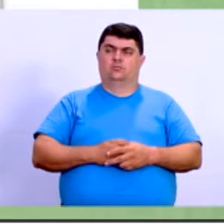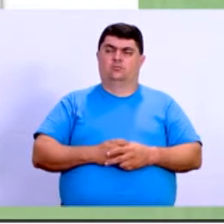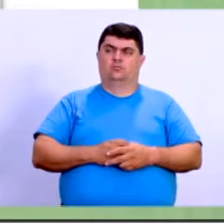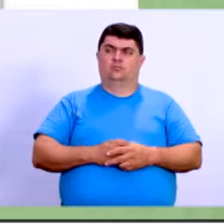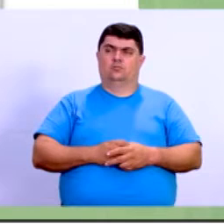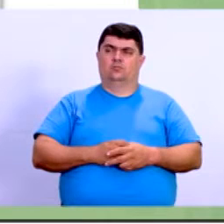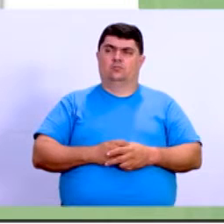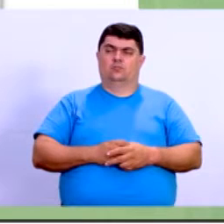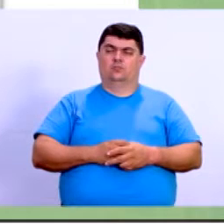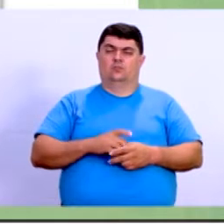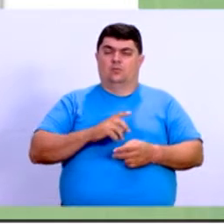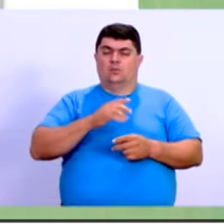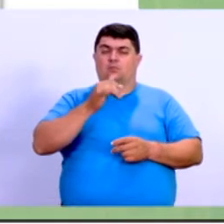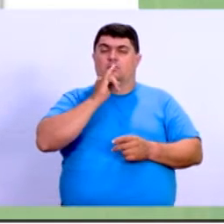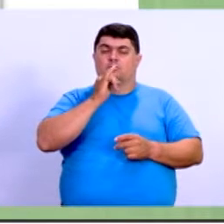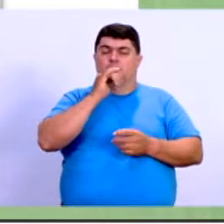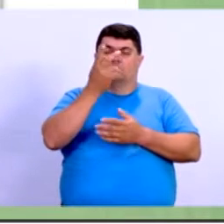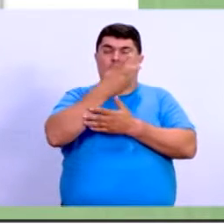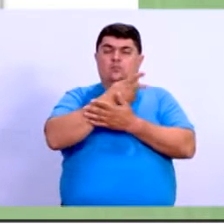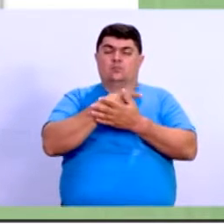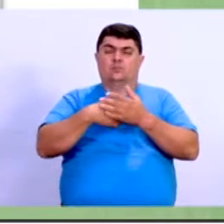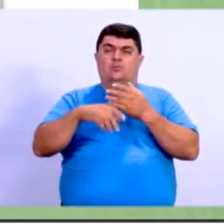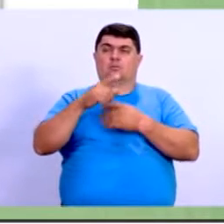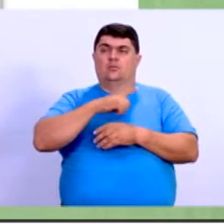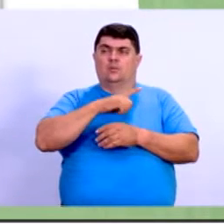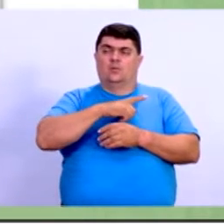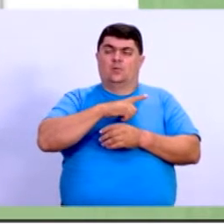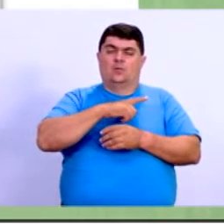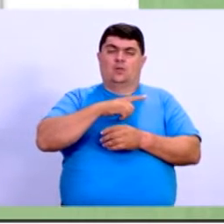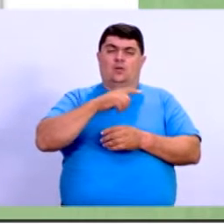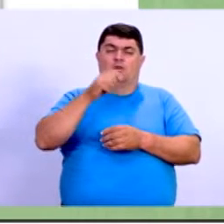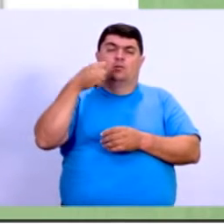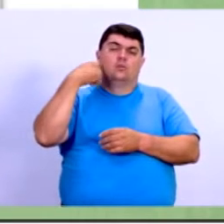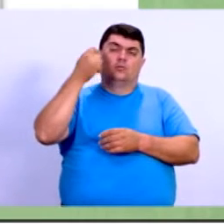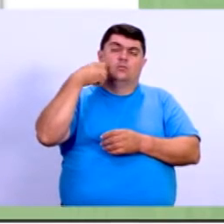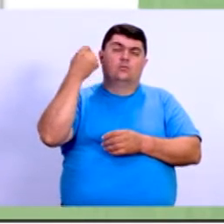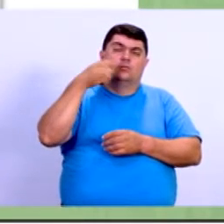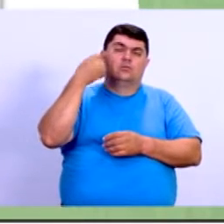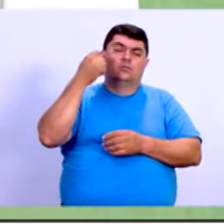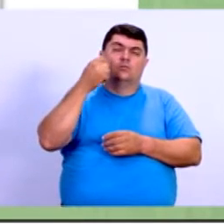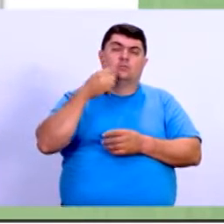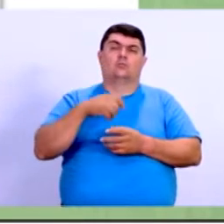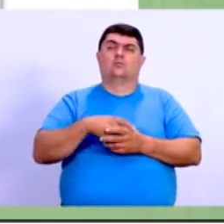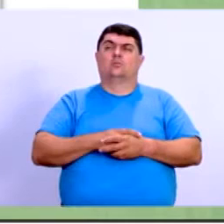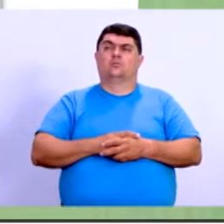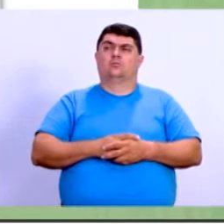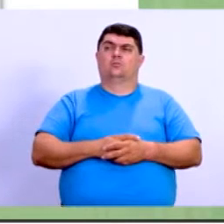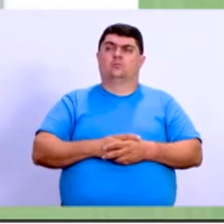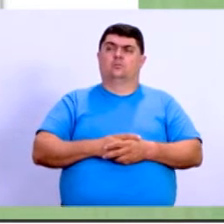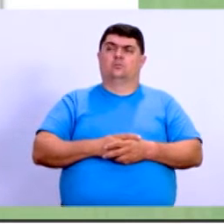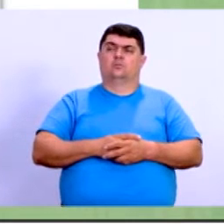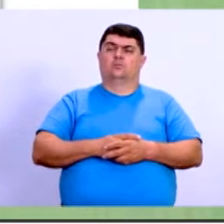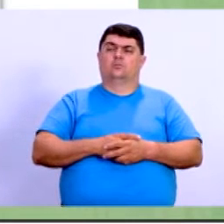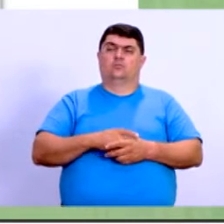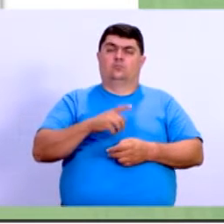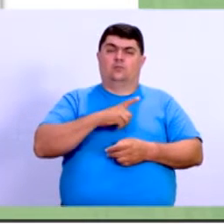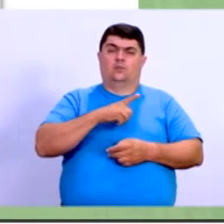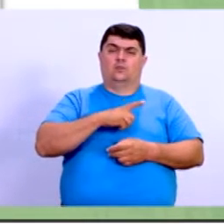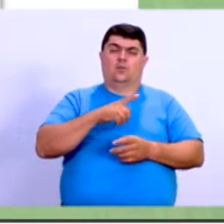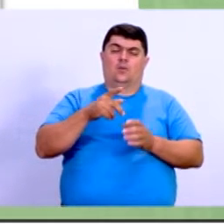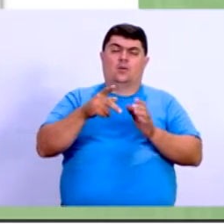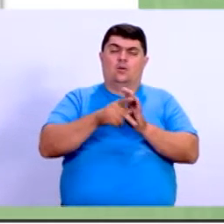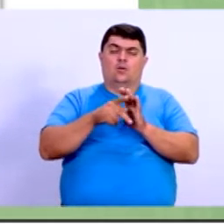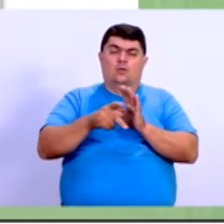Aqui nós temos um diagrama, onde nós temos um ator, que é o meu usuário, tenho a interface,